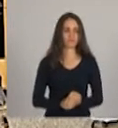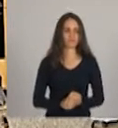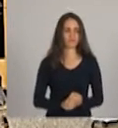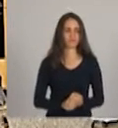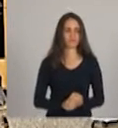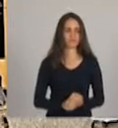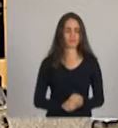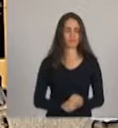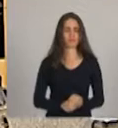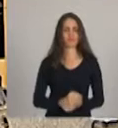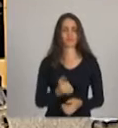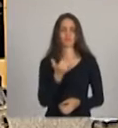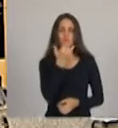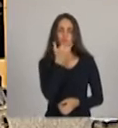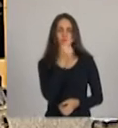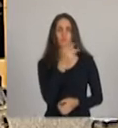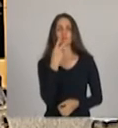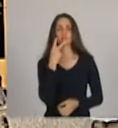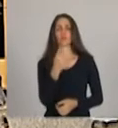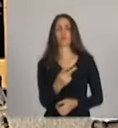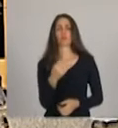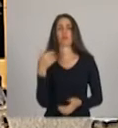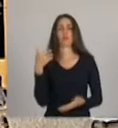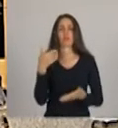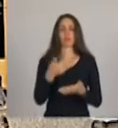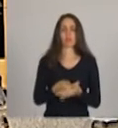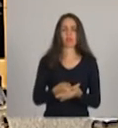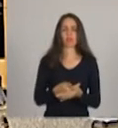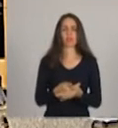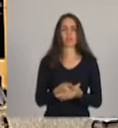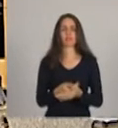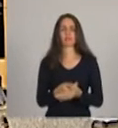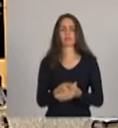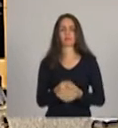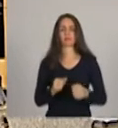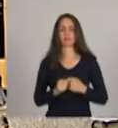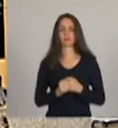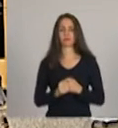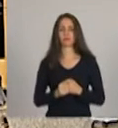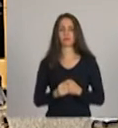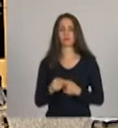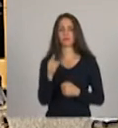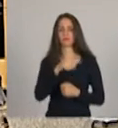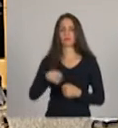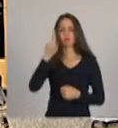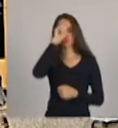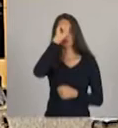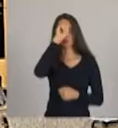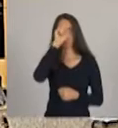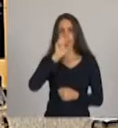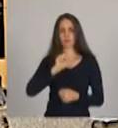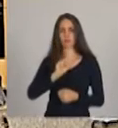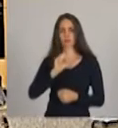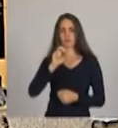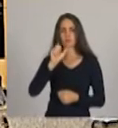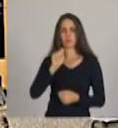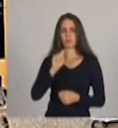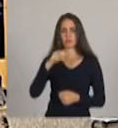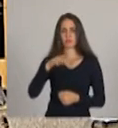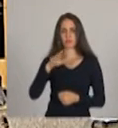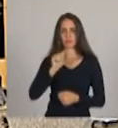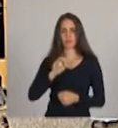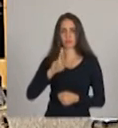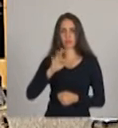Infelizmente. Mamego, você foi até que no Hospital Santa Rita, os corredores